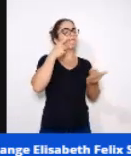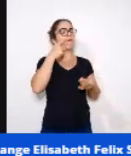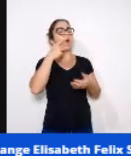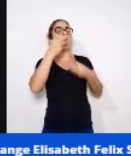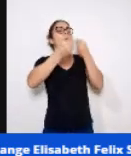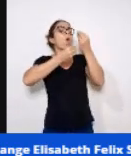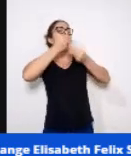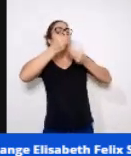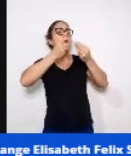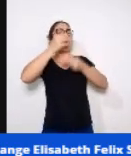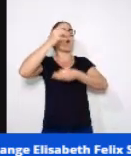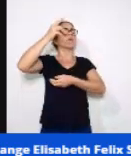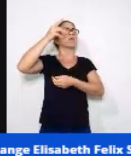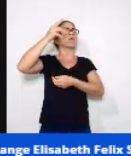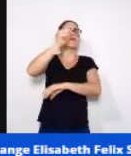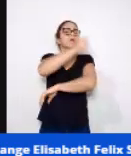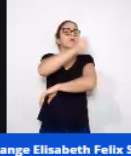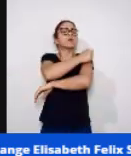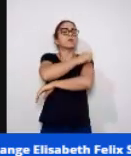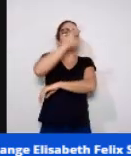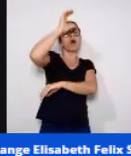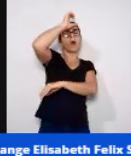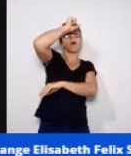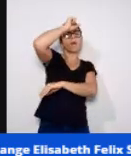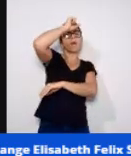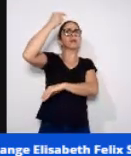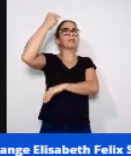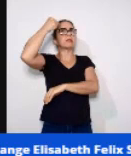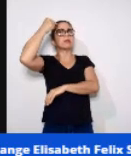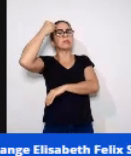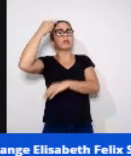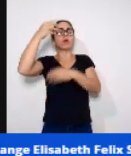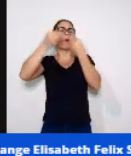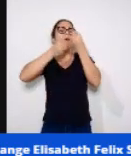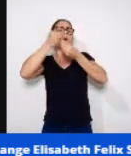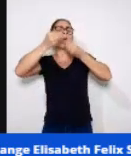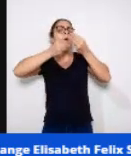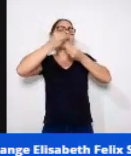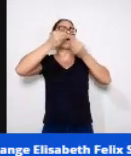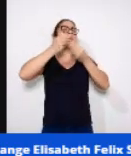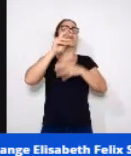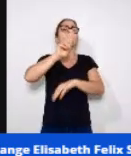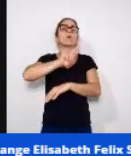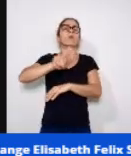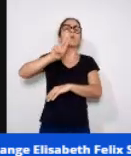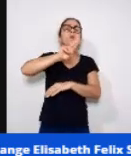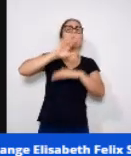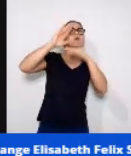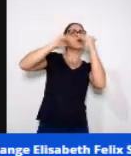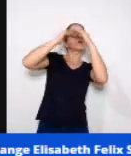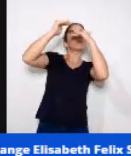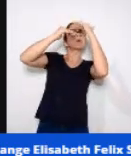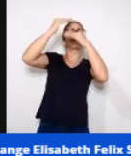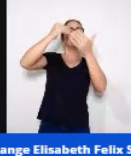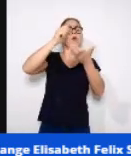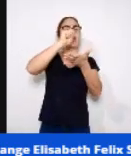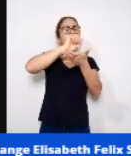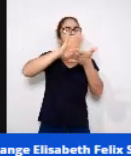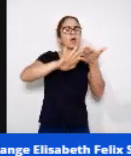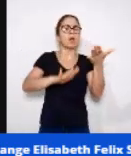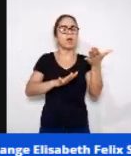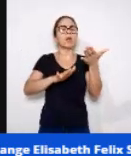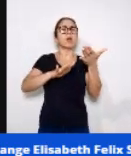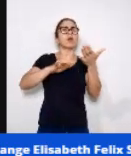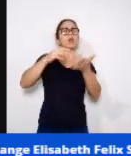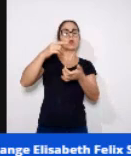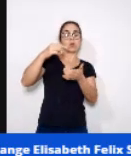aluno, ou seja, a maneira, as ideias, a forma como ele utilizou para desenvolver essas atividades, te dá um